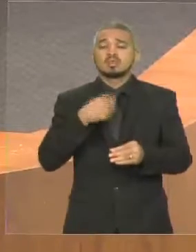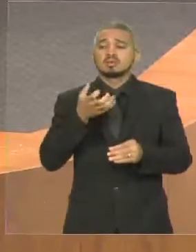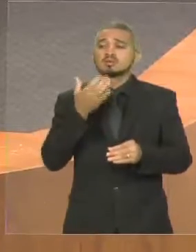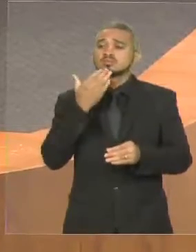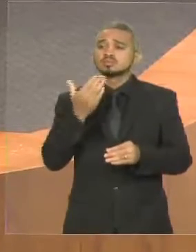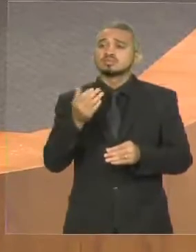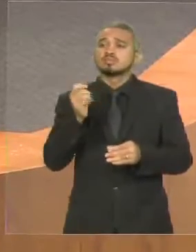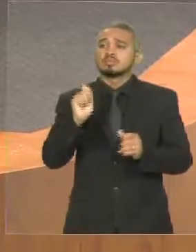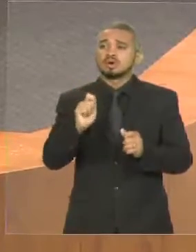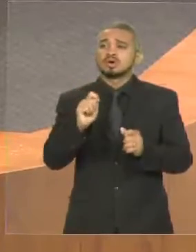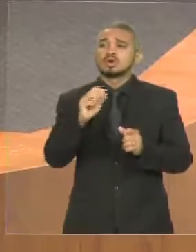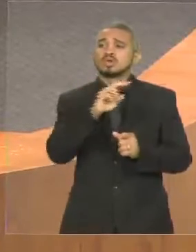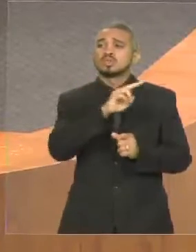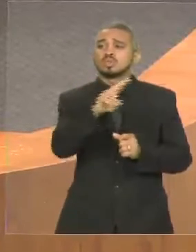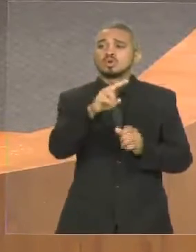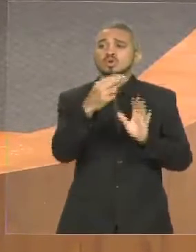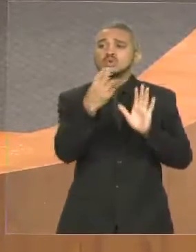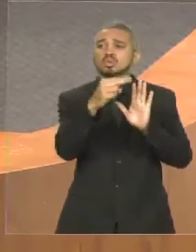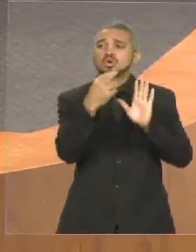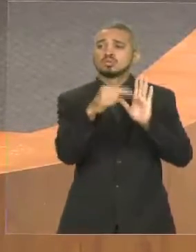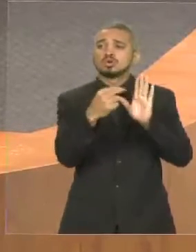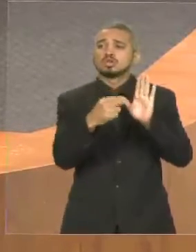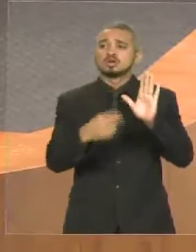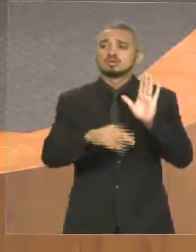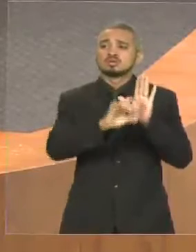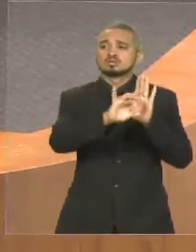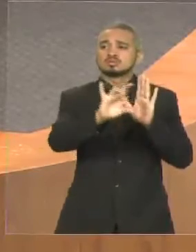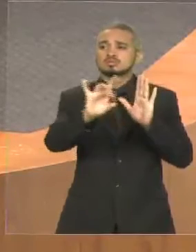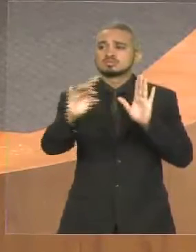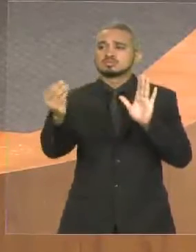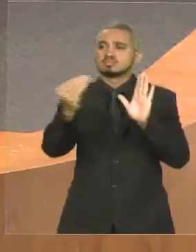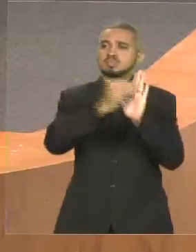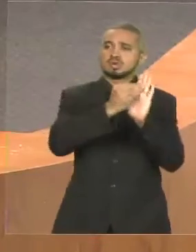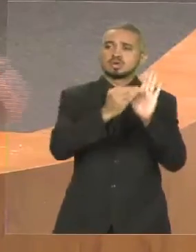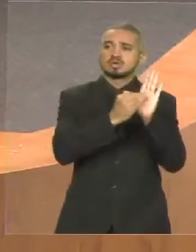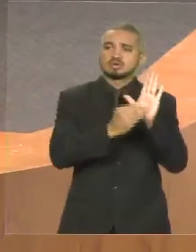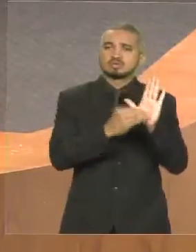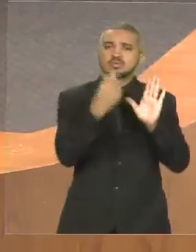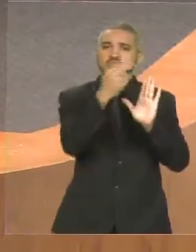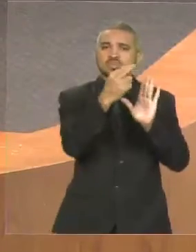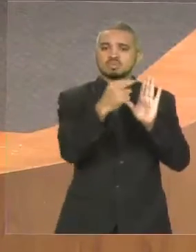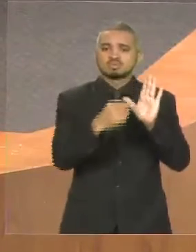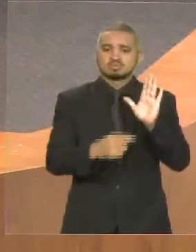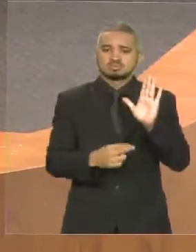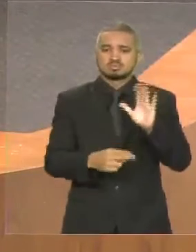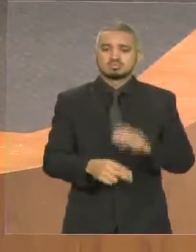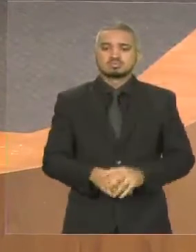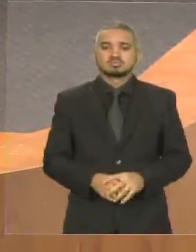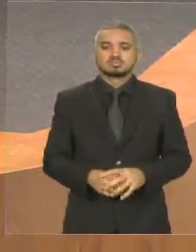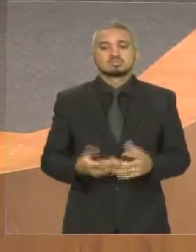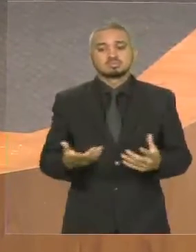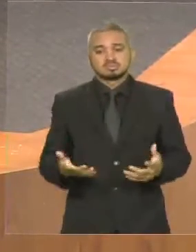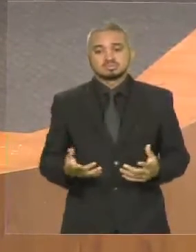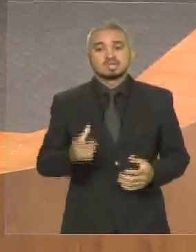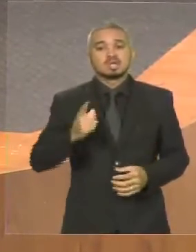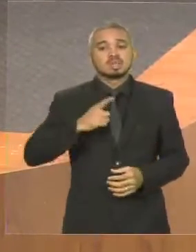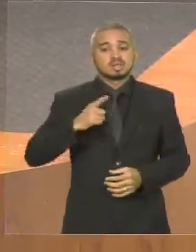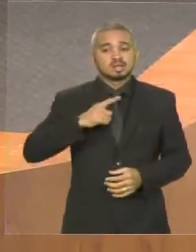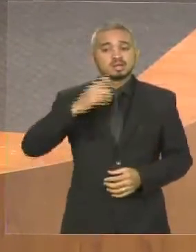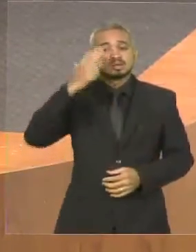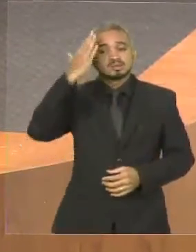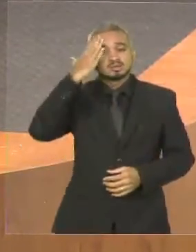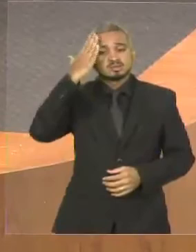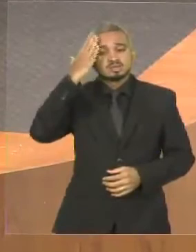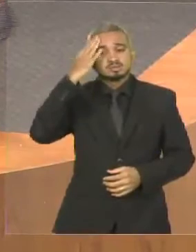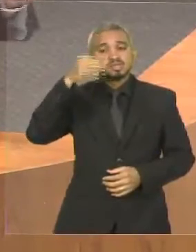tá? É um requerimento para que essa votação fosse nominal, para que a gente possa, então, ter a visualização aqui no